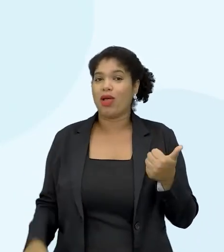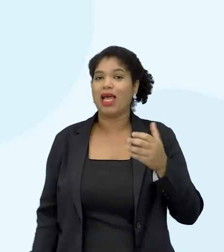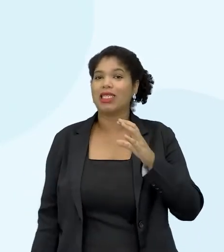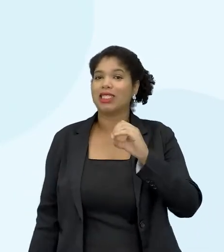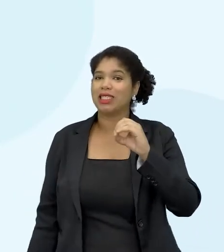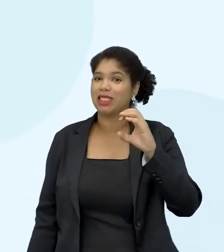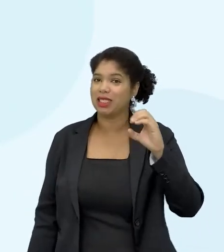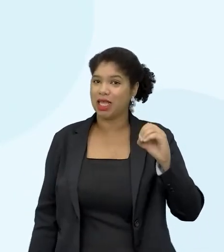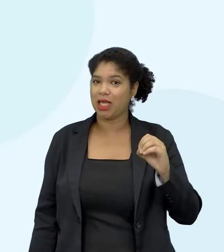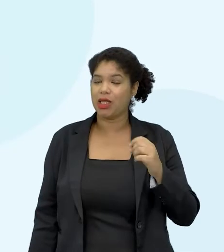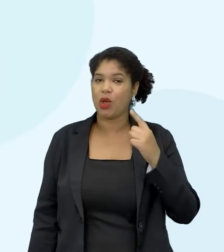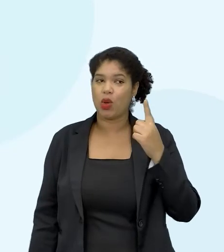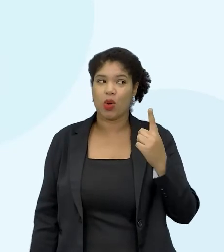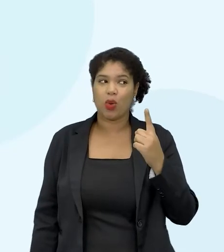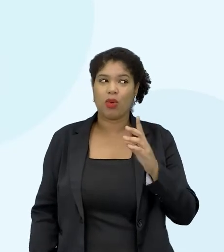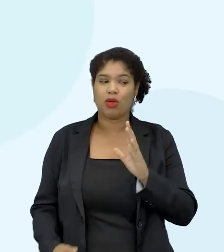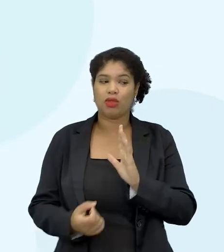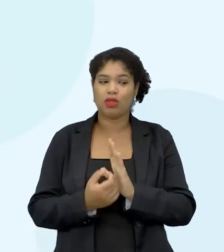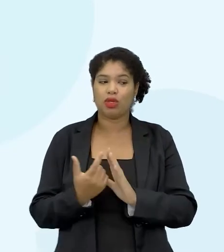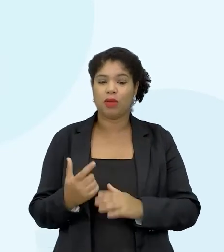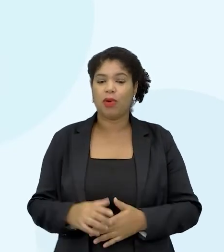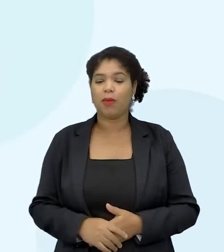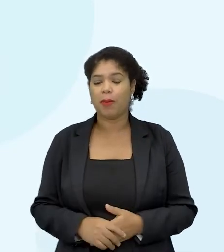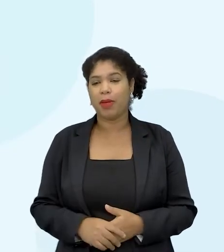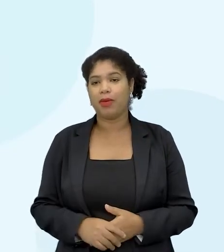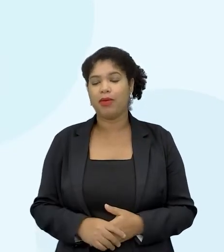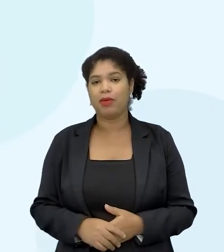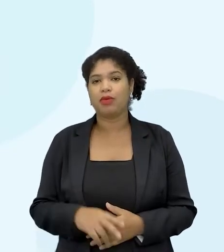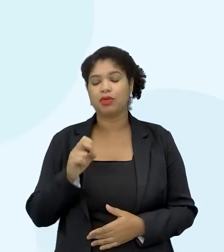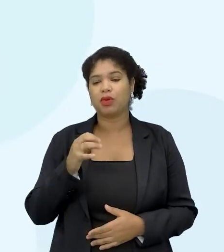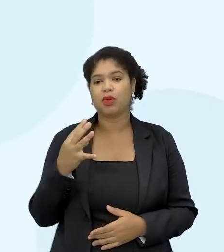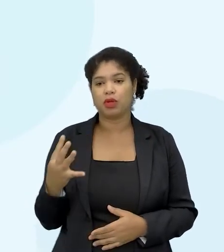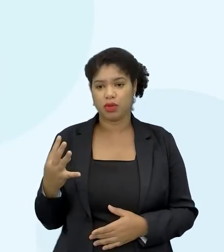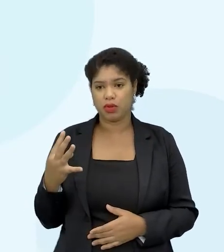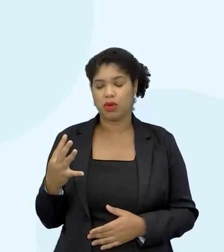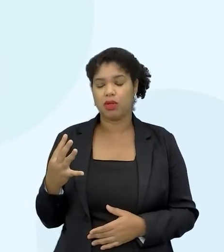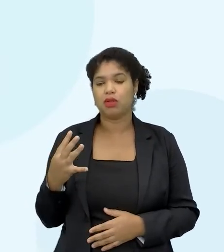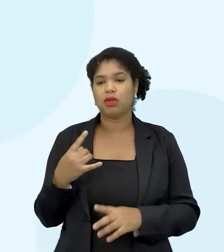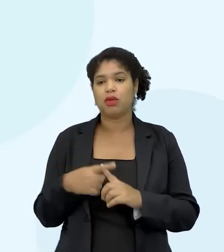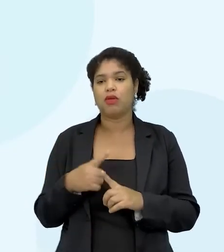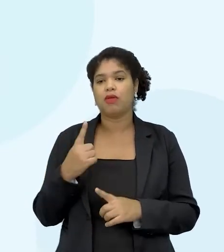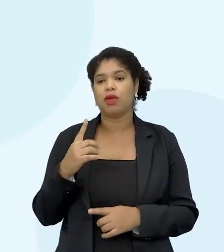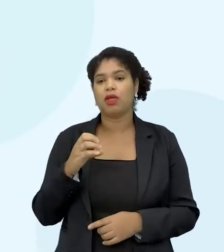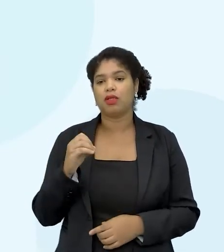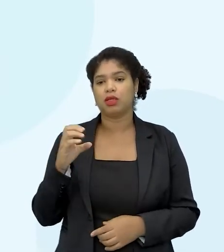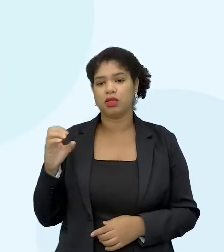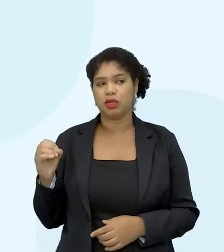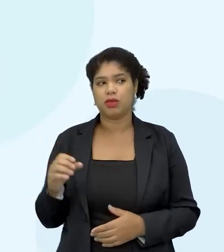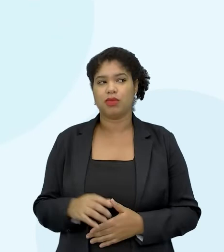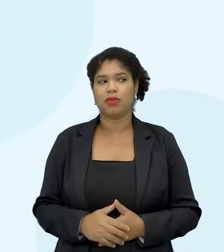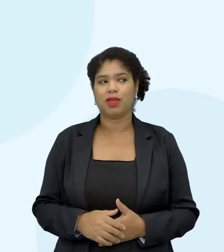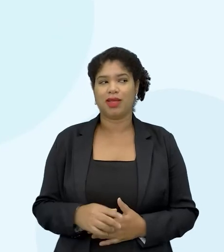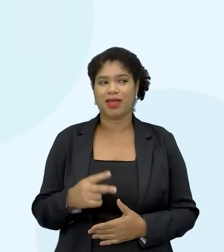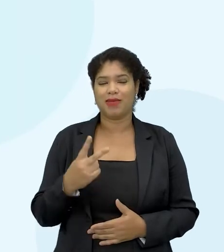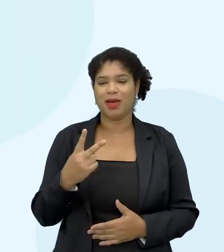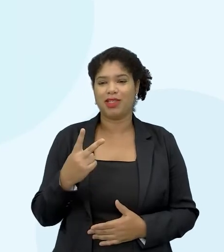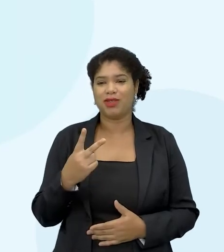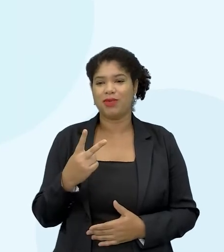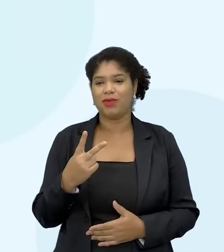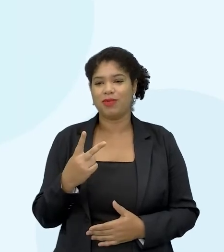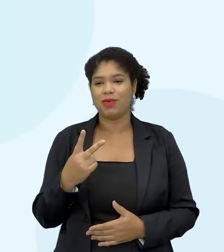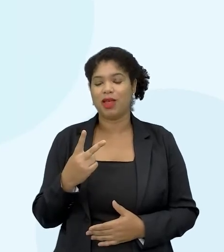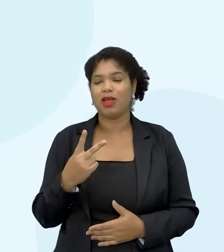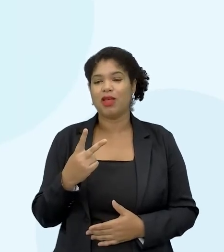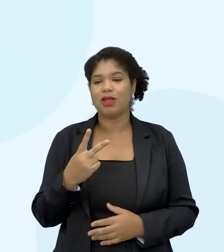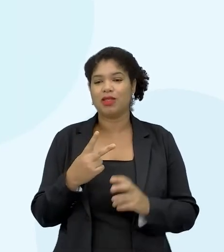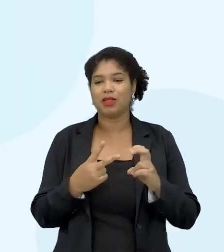custa 54, então 100 camisetas vai ficar 54 vezes 100, né? 200 camisetas,